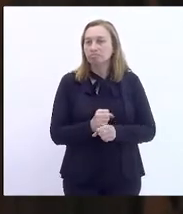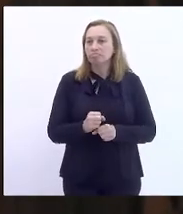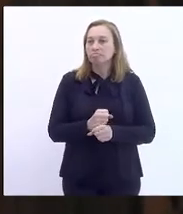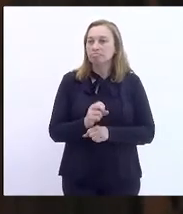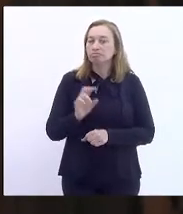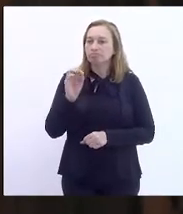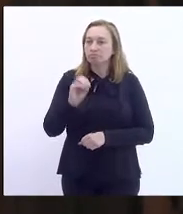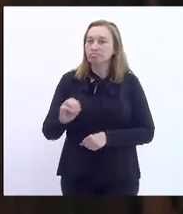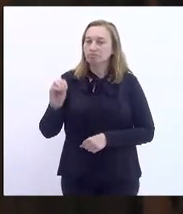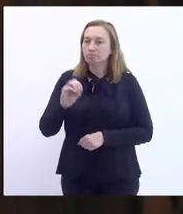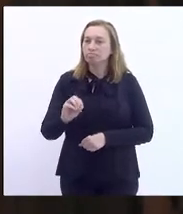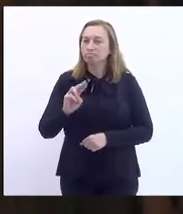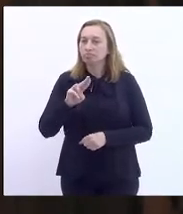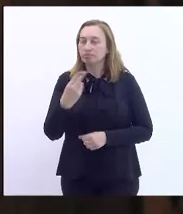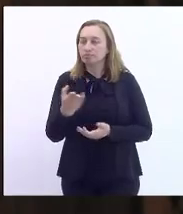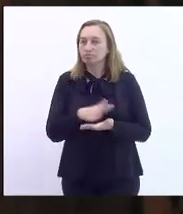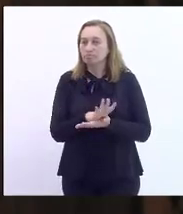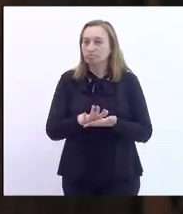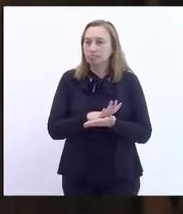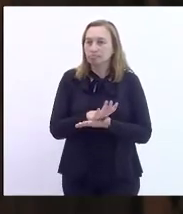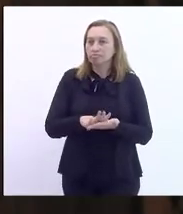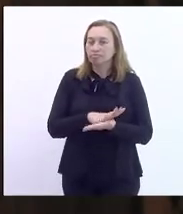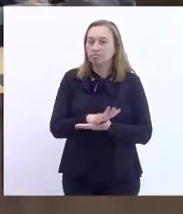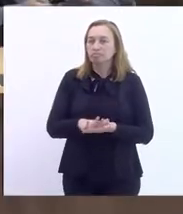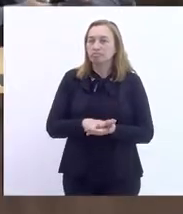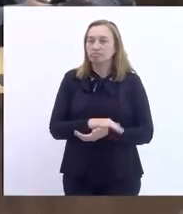outubro ou nada